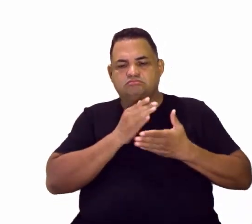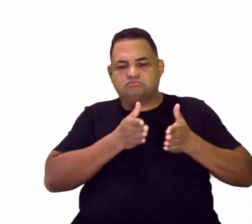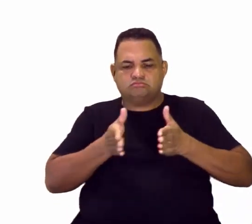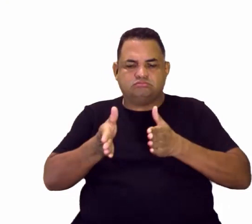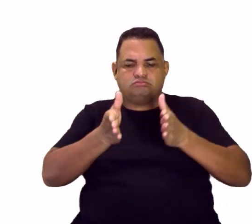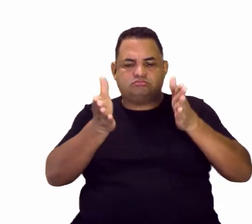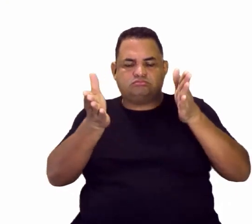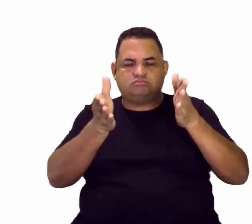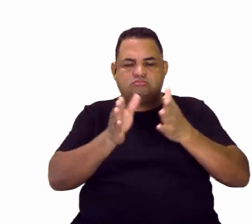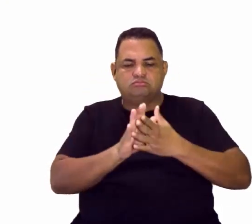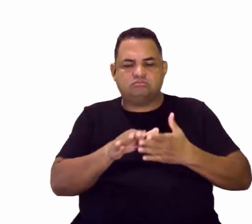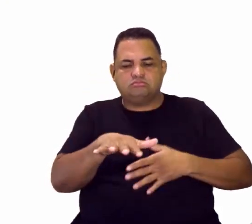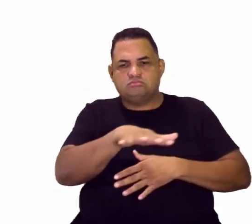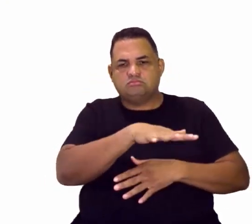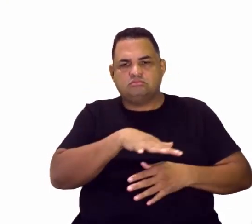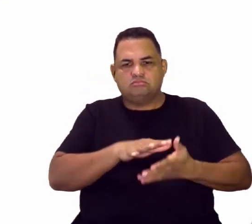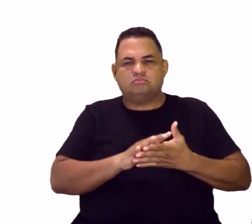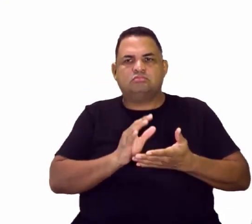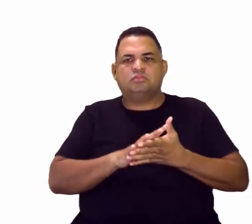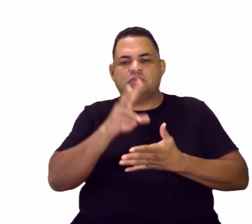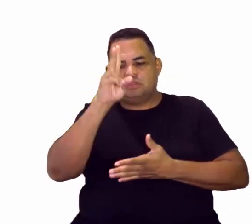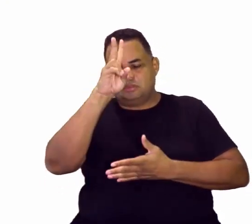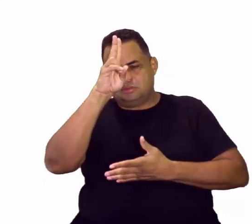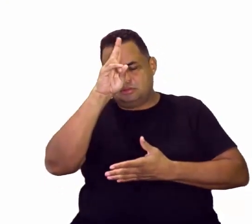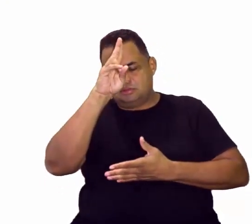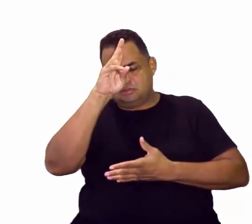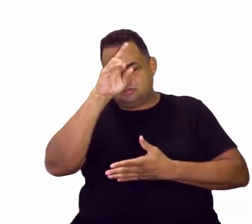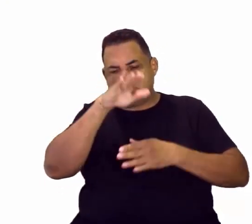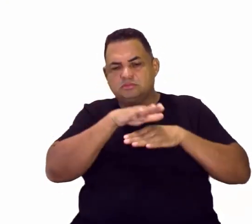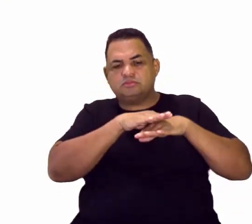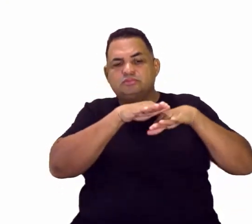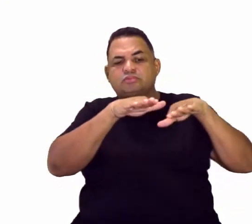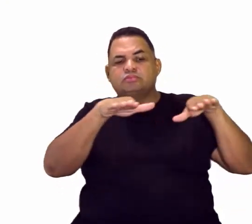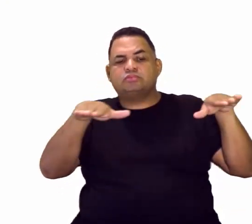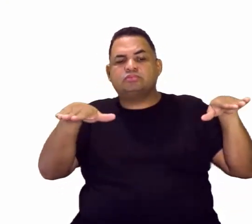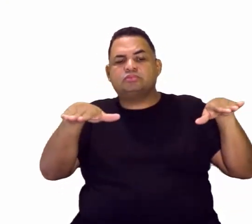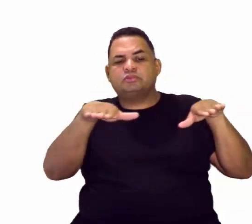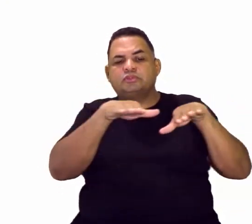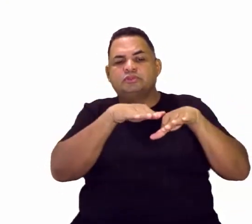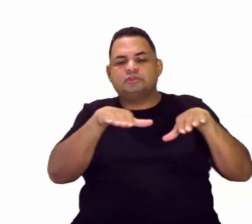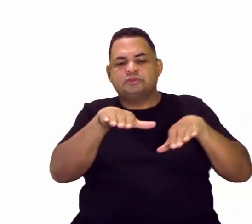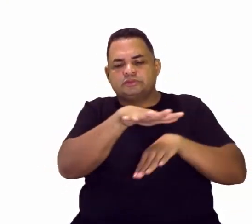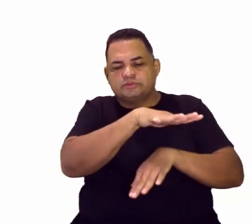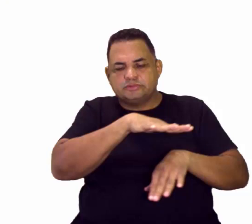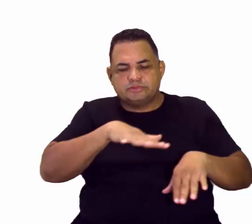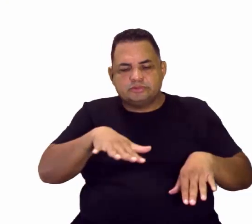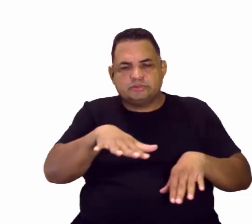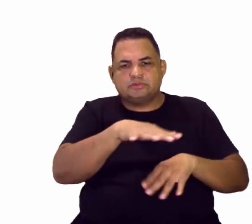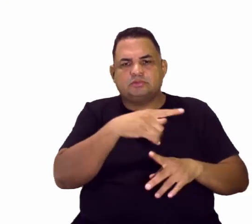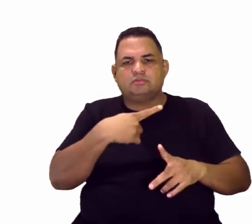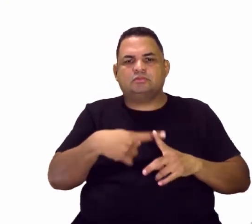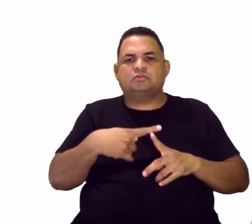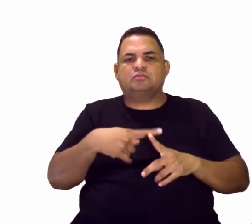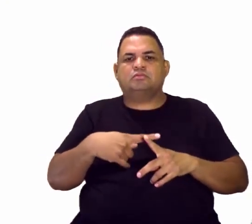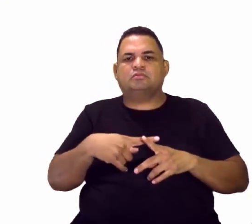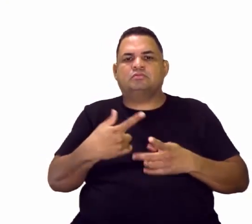que um inseto flutua sobre a água? Ou assim, por que uma